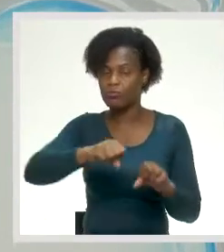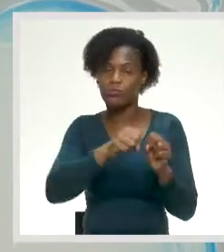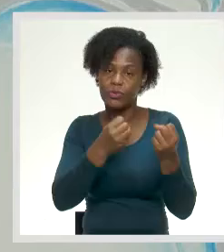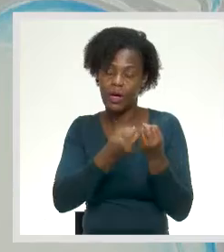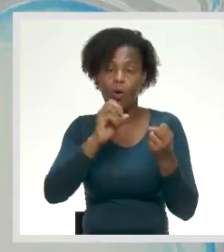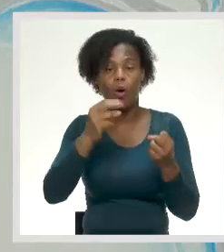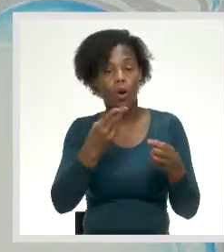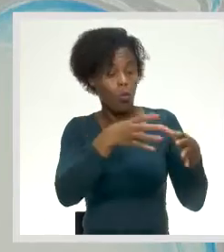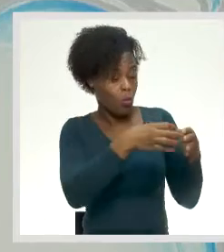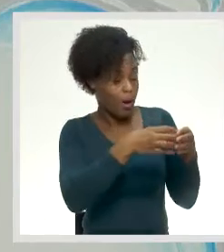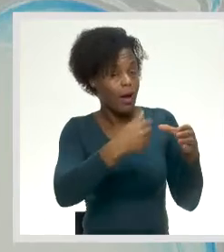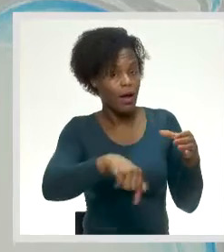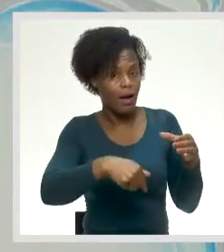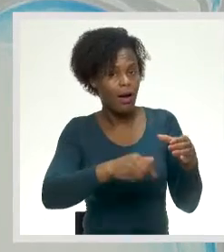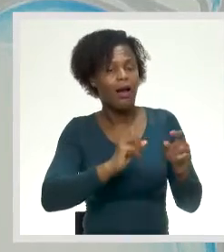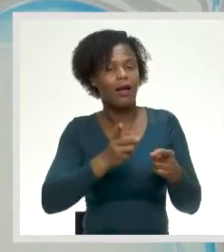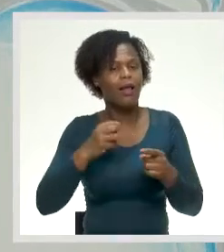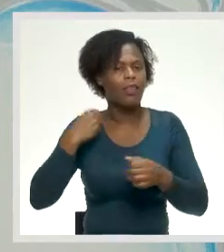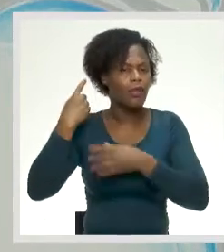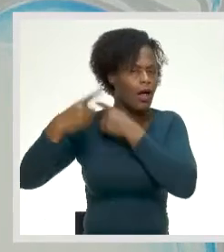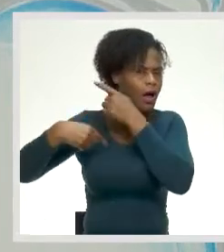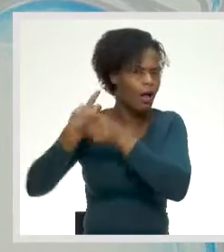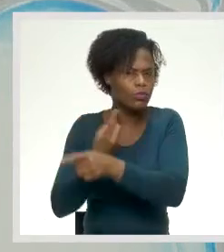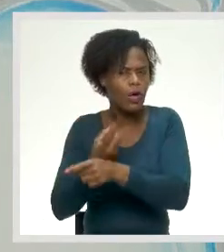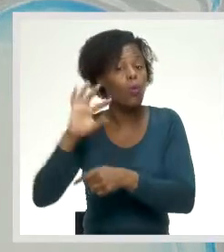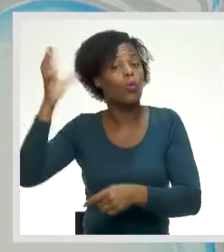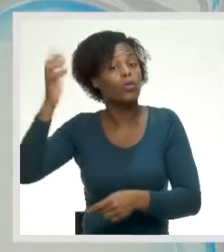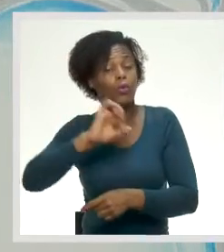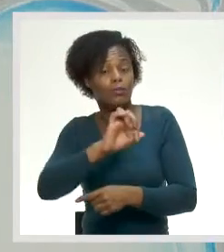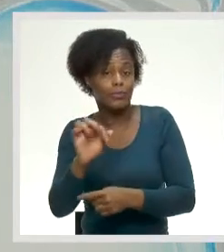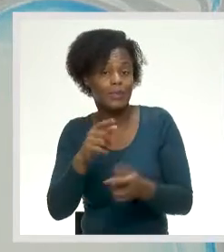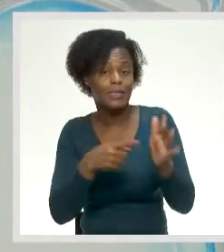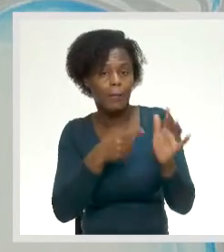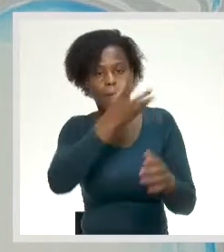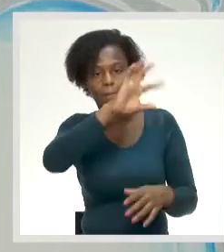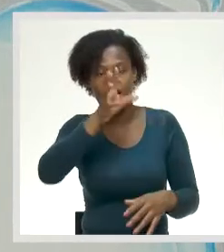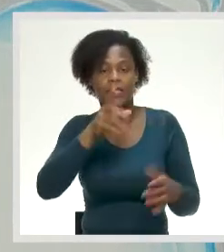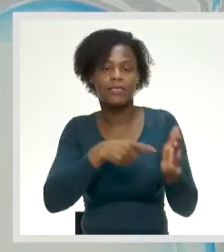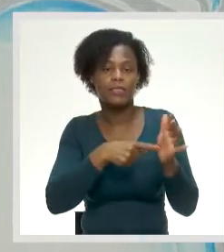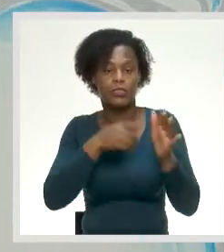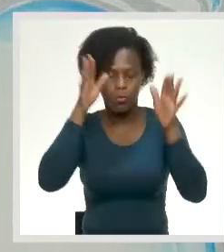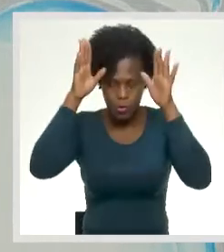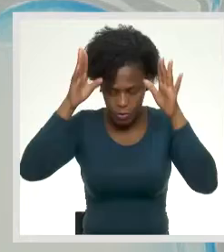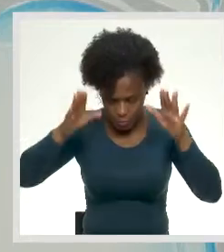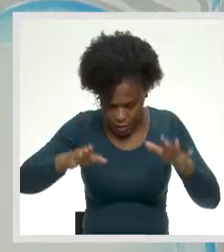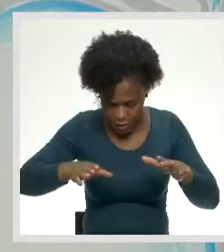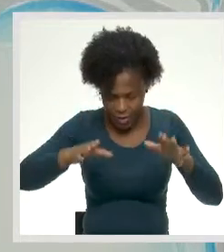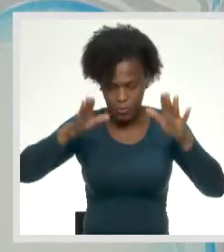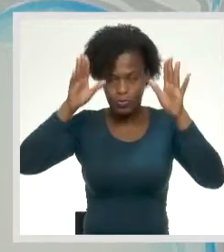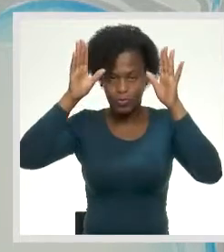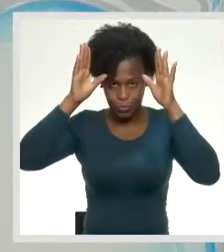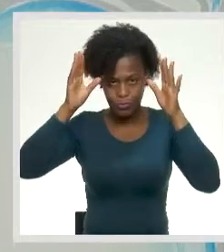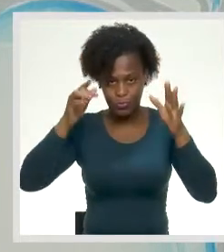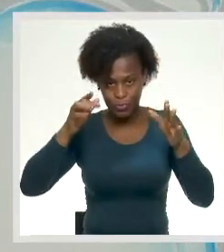sociedades ou comunidades em que tradicionalmente, ou seja, a cultura, por exemplo, países muçulmanos ou